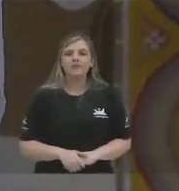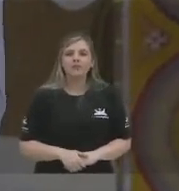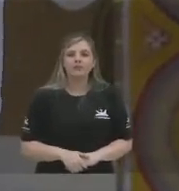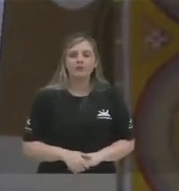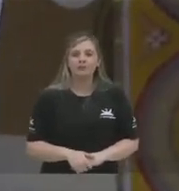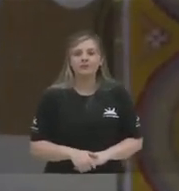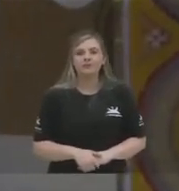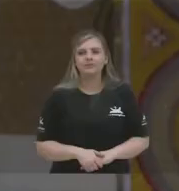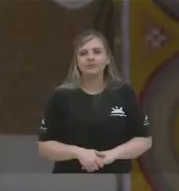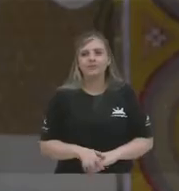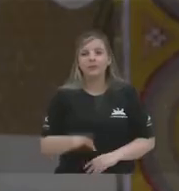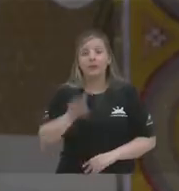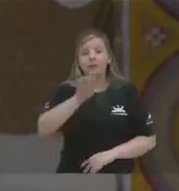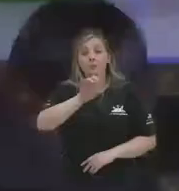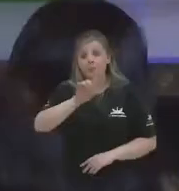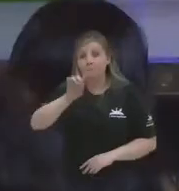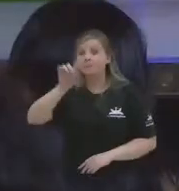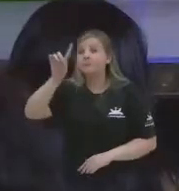Deus é amor,